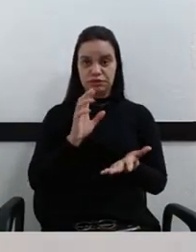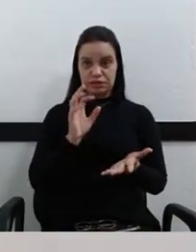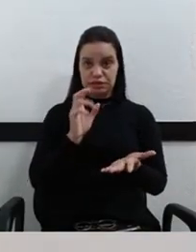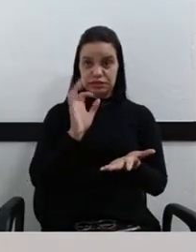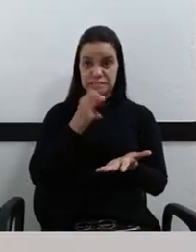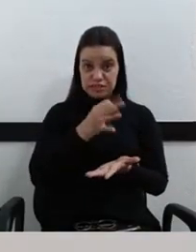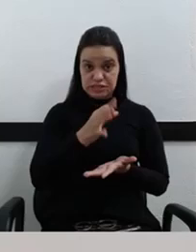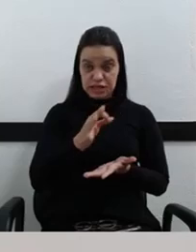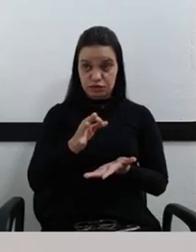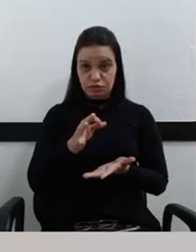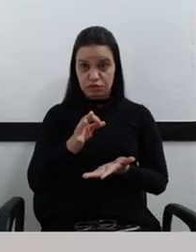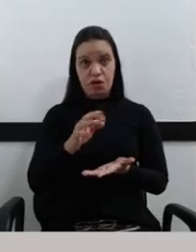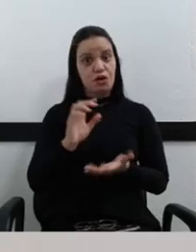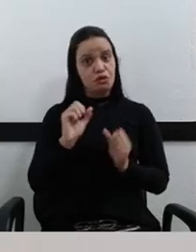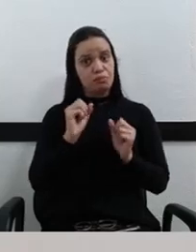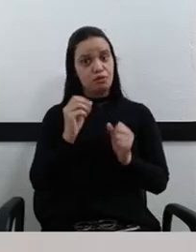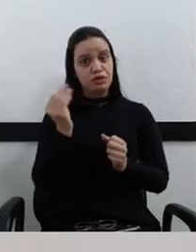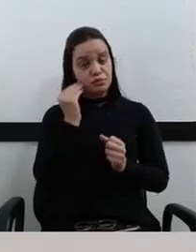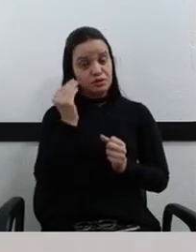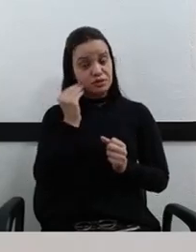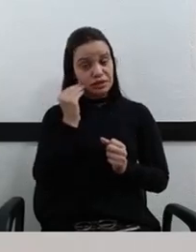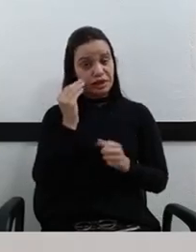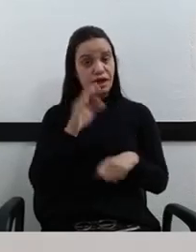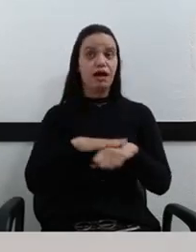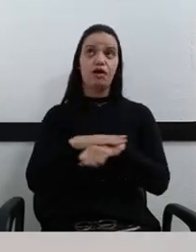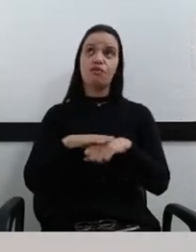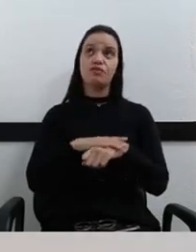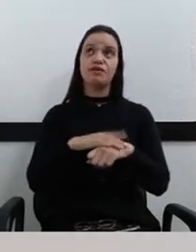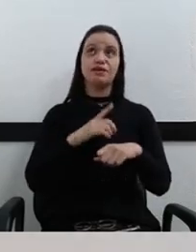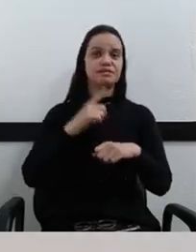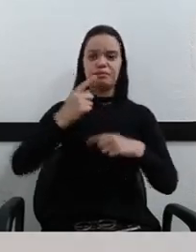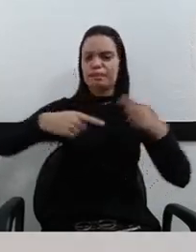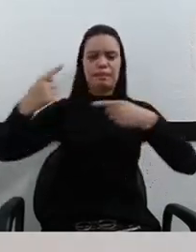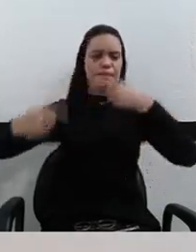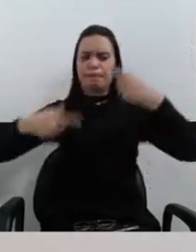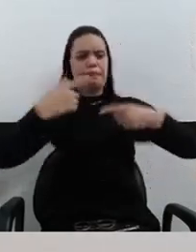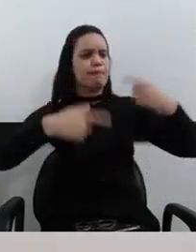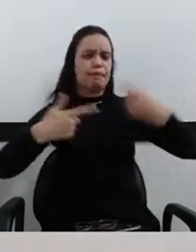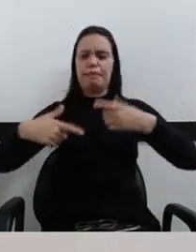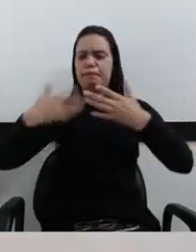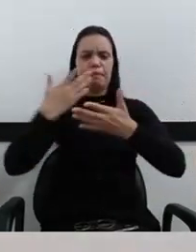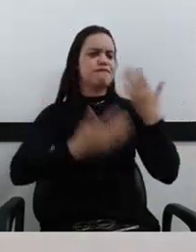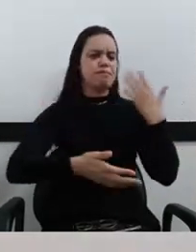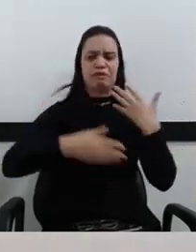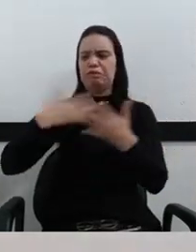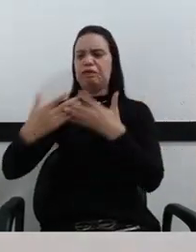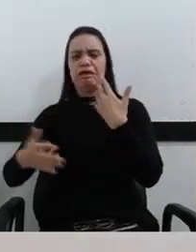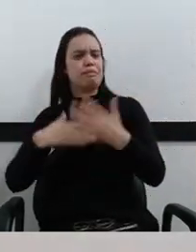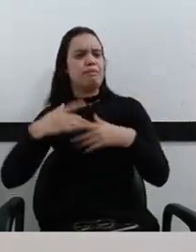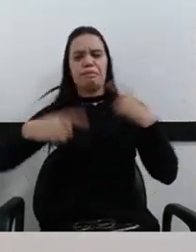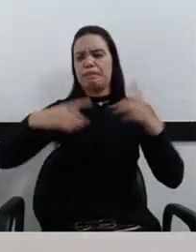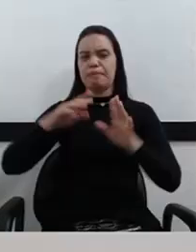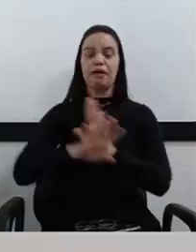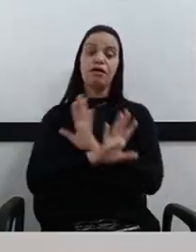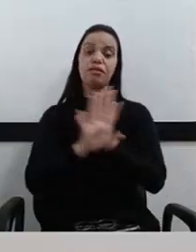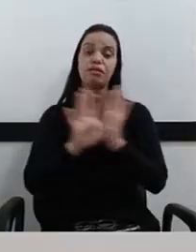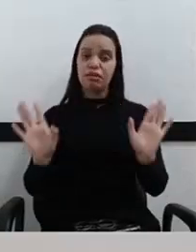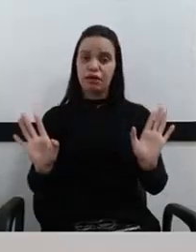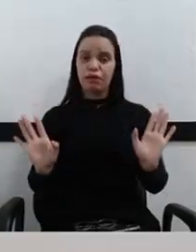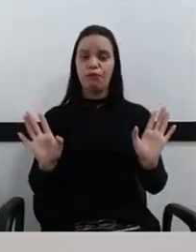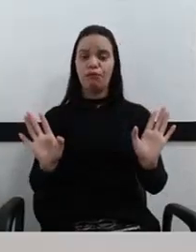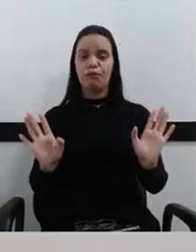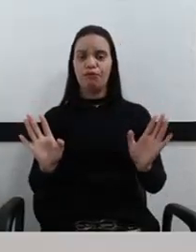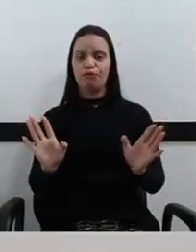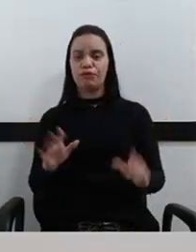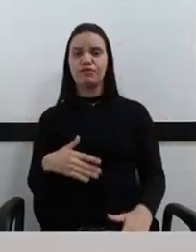queria poder tentar ter o mesmo discurso, porque senão fica um tiroteio. Então quer dizer que tudo vai ser perdido e tal. Porque se falar assim, não, isso também é